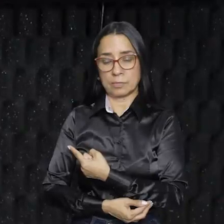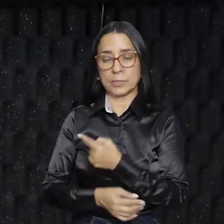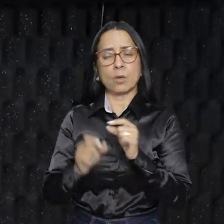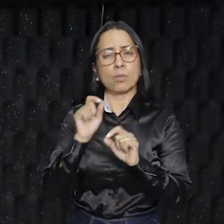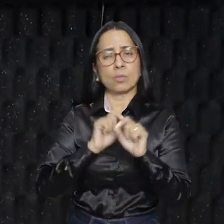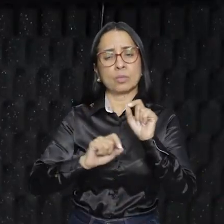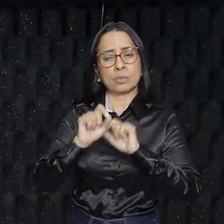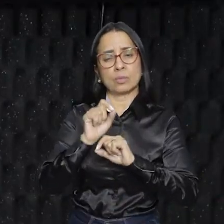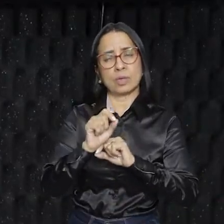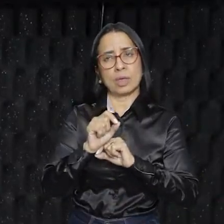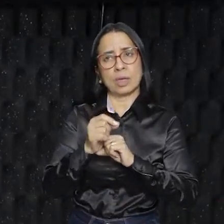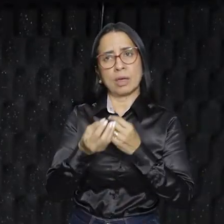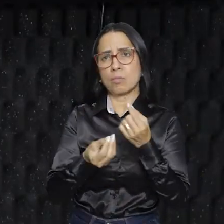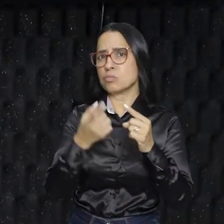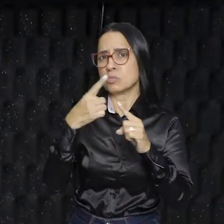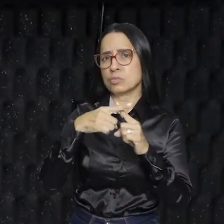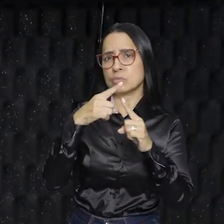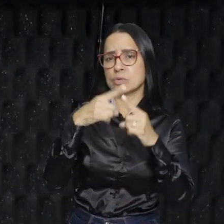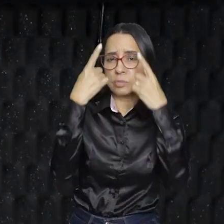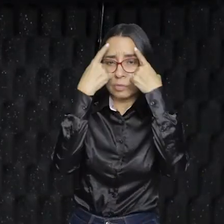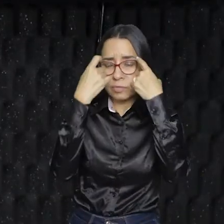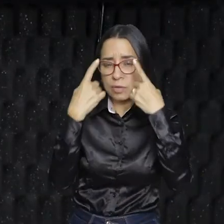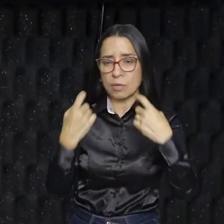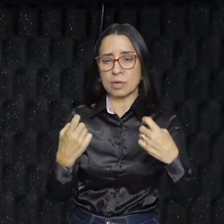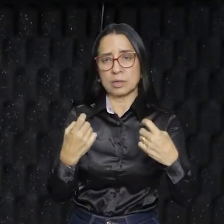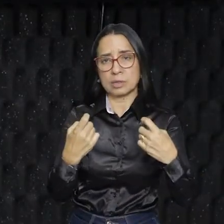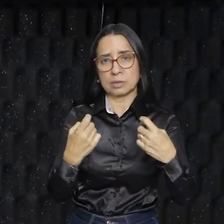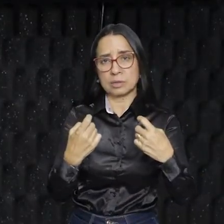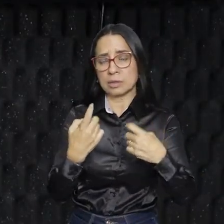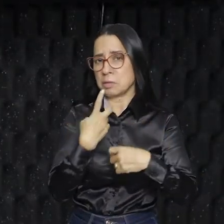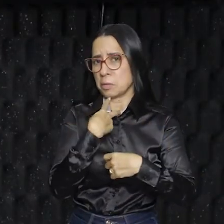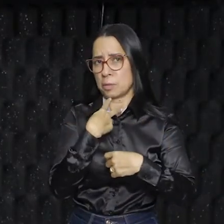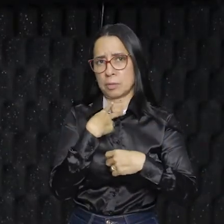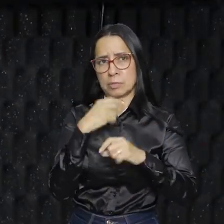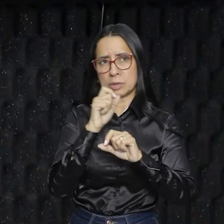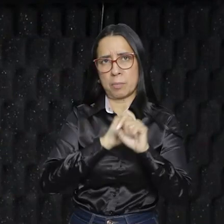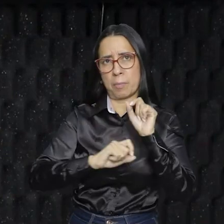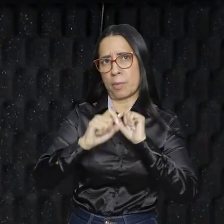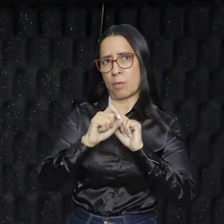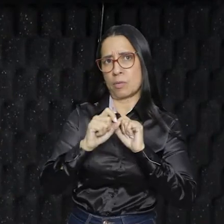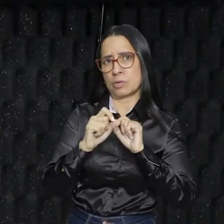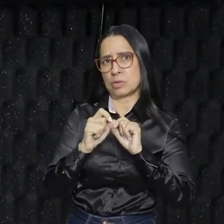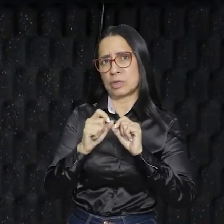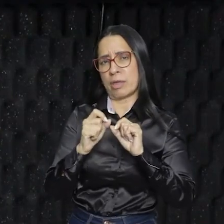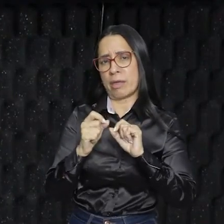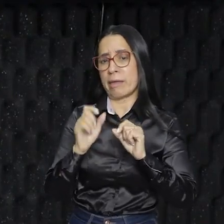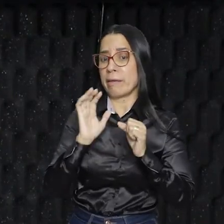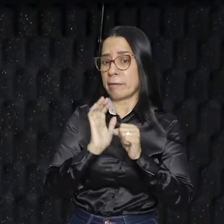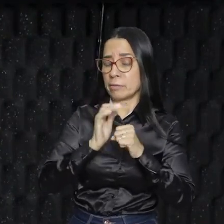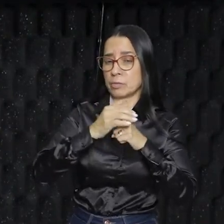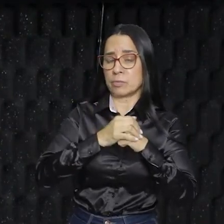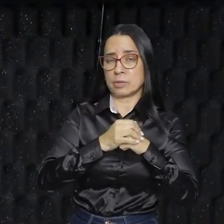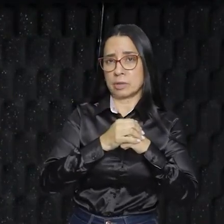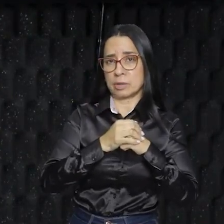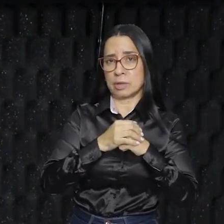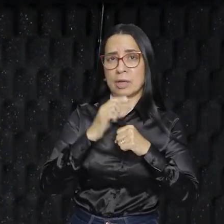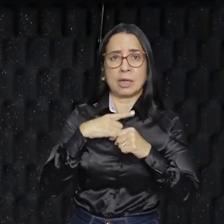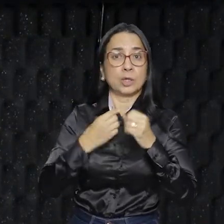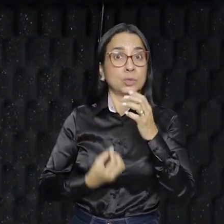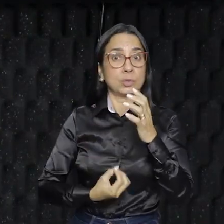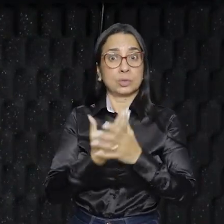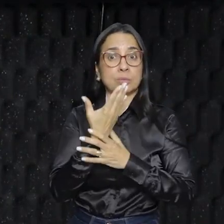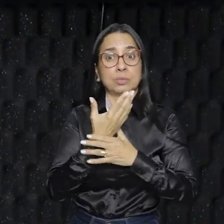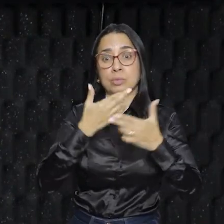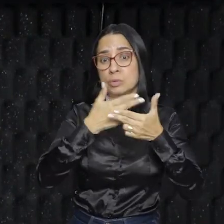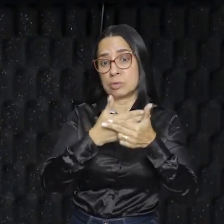quê? Essas formas de violência não se pode negar. Lógico que elas derivam de vários elementos, que é o próprio sistema